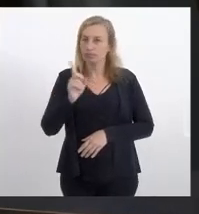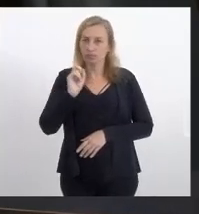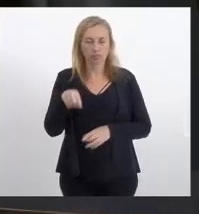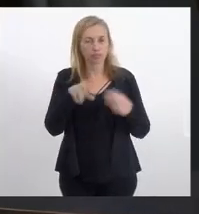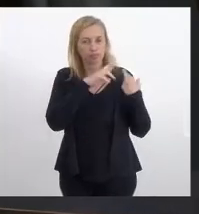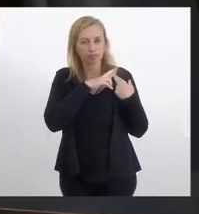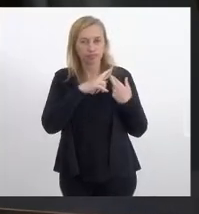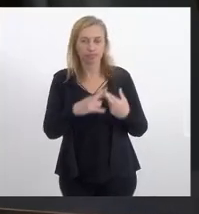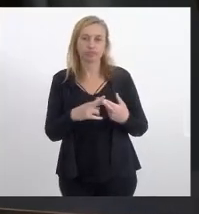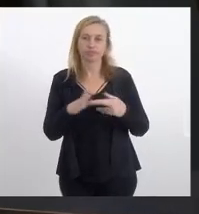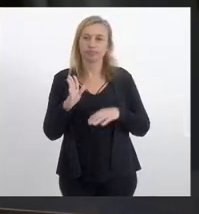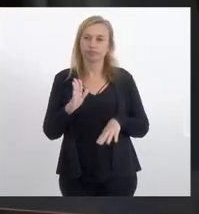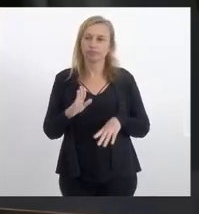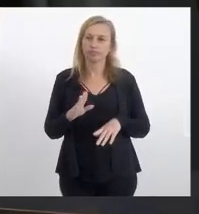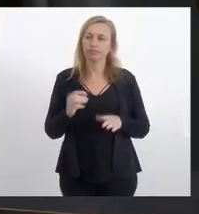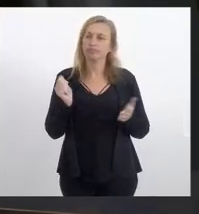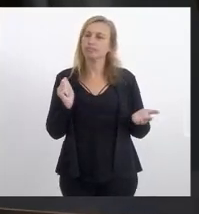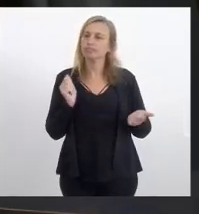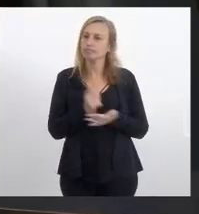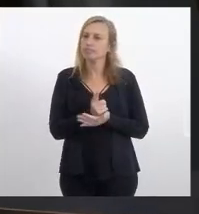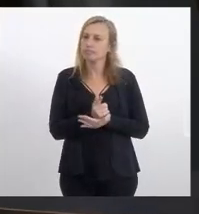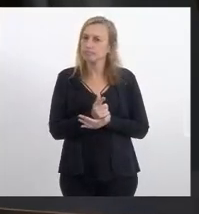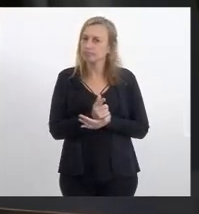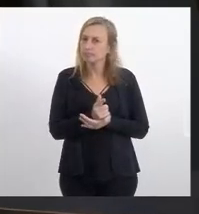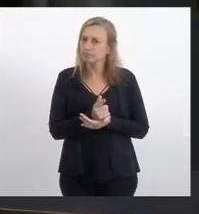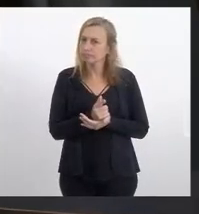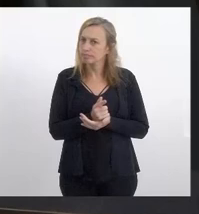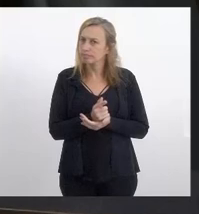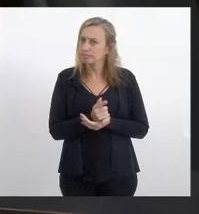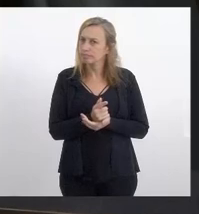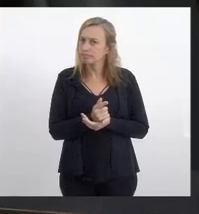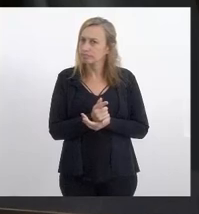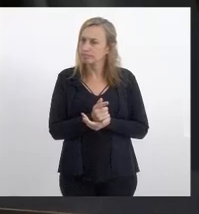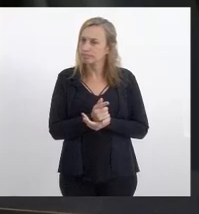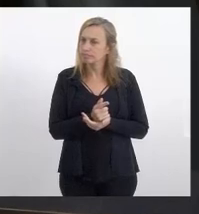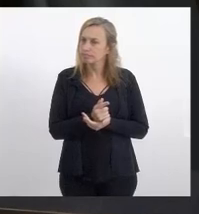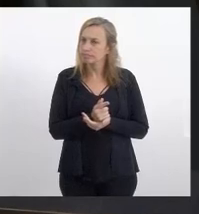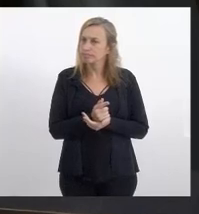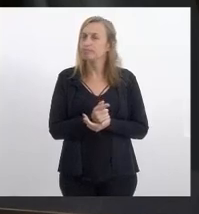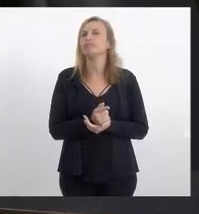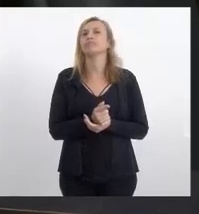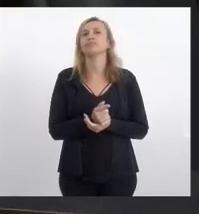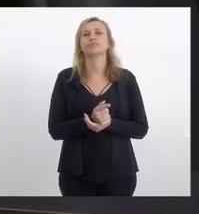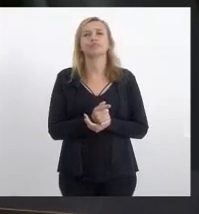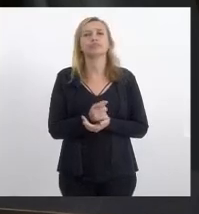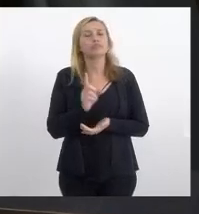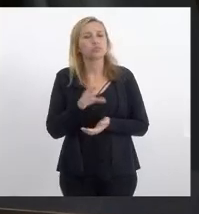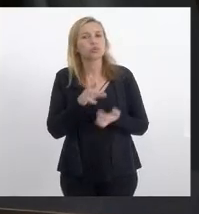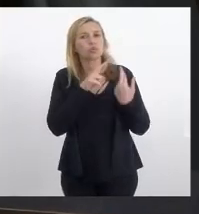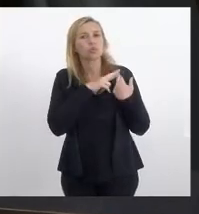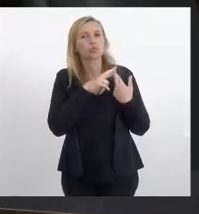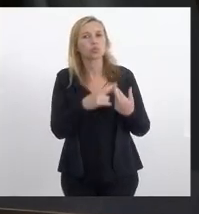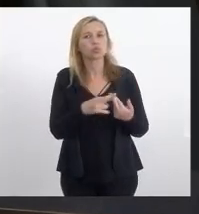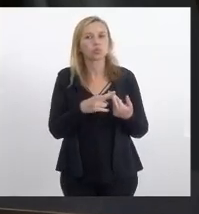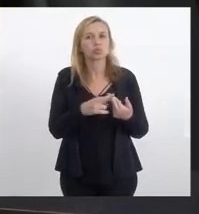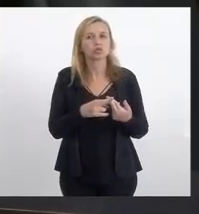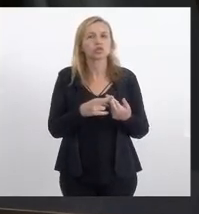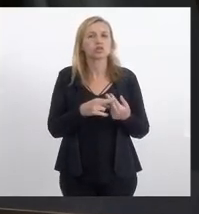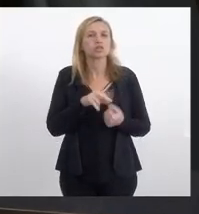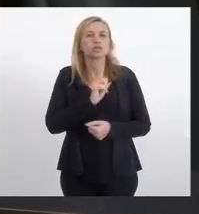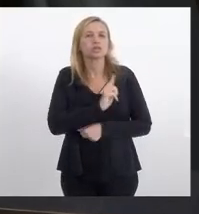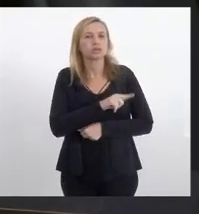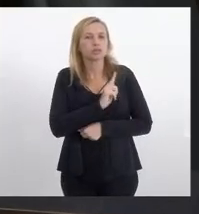responsável pelo pagamento hoje pelo pagamento e pela ele só é responsável pela